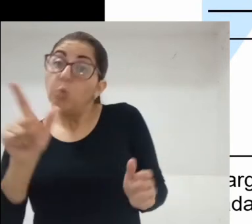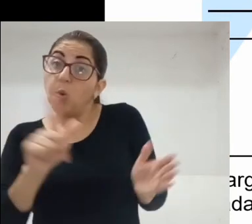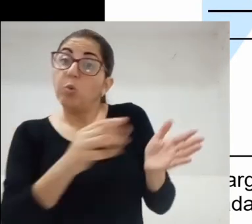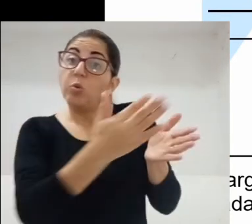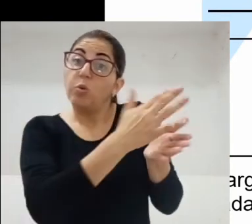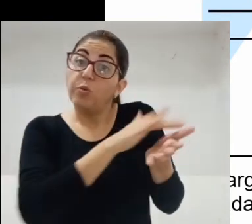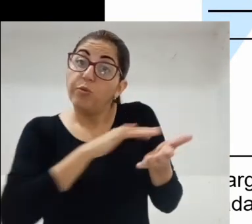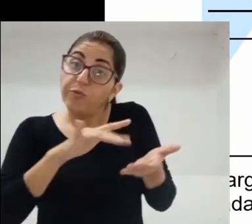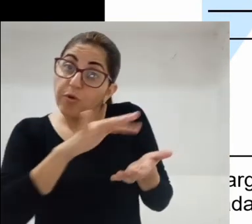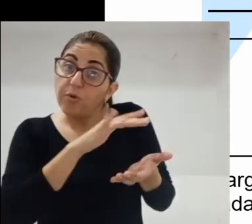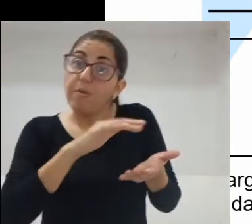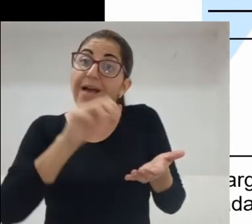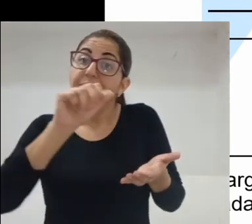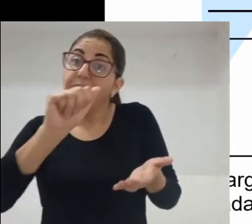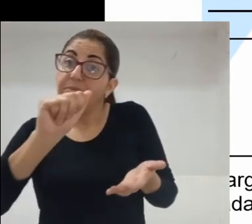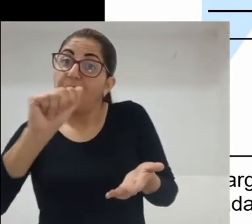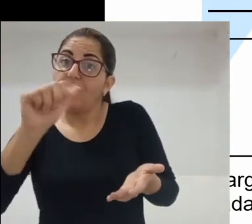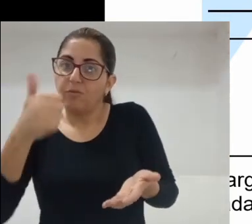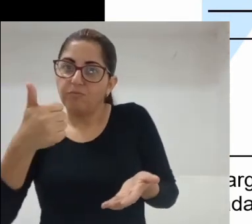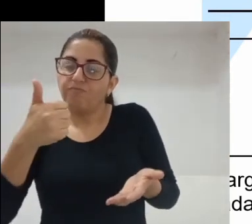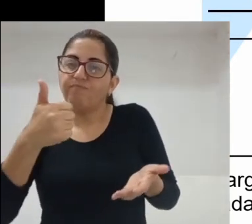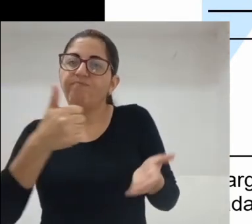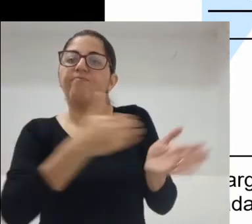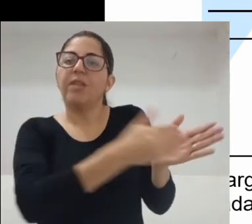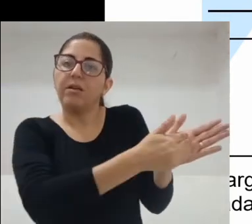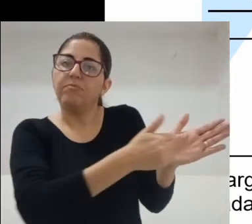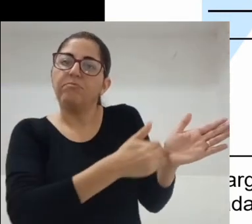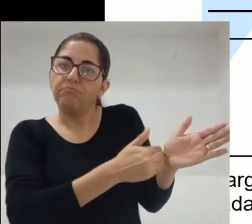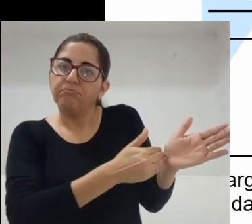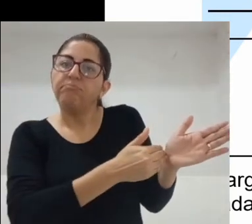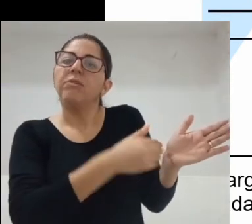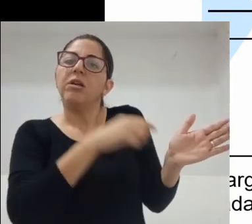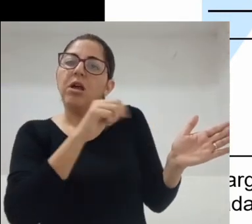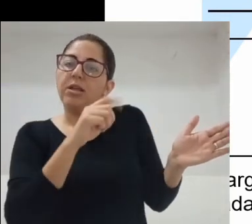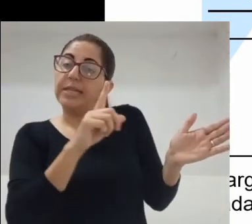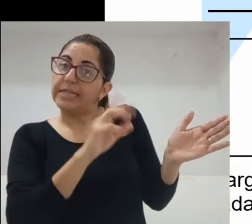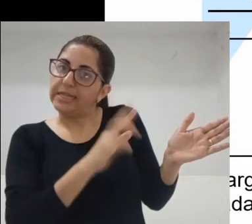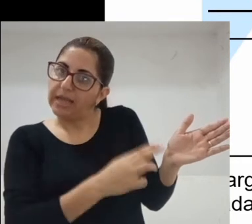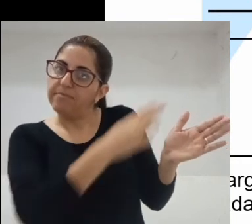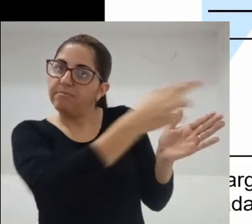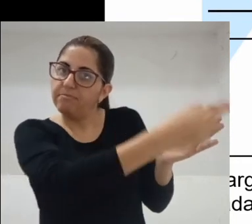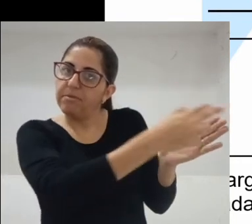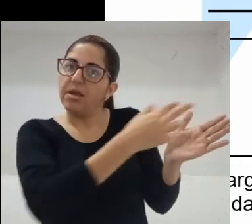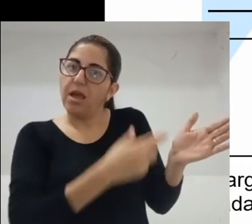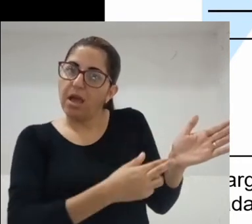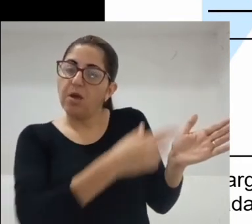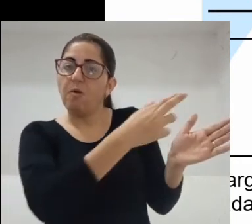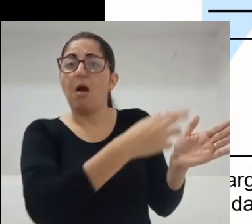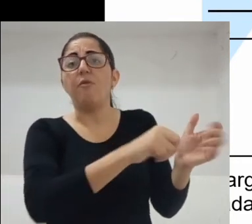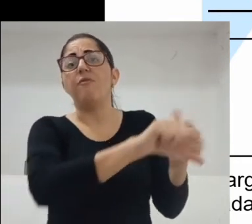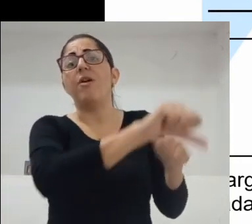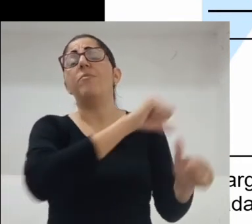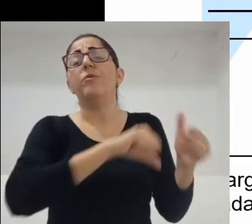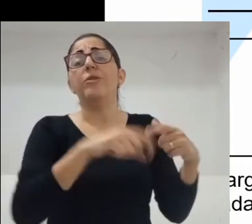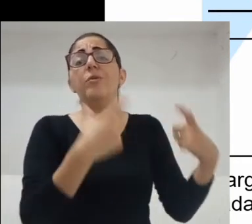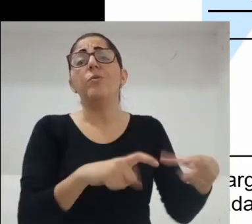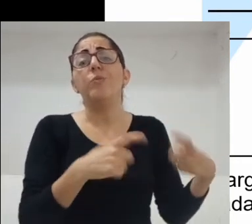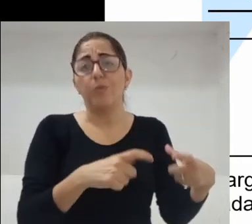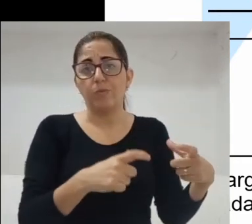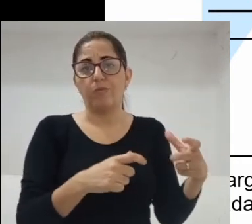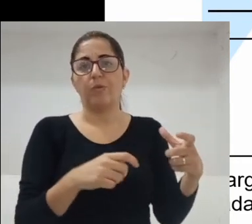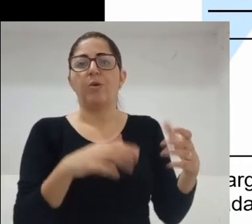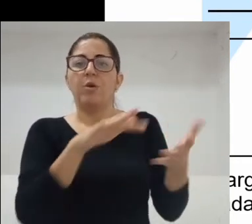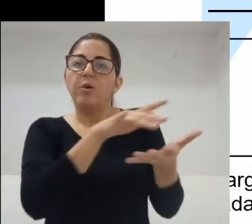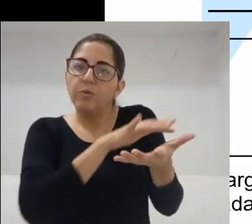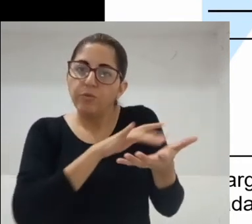10. No formato A1, a margem esquerda tem a mesma dimensão e a margem direita também tem a mesma dimensão